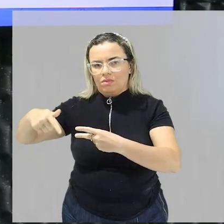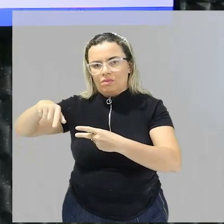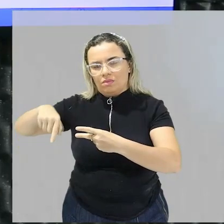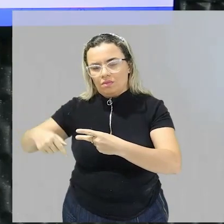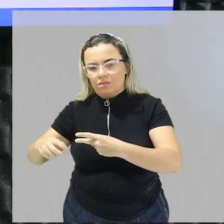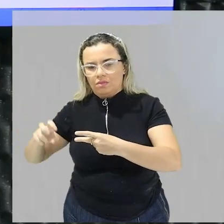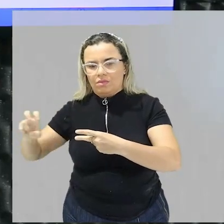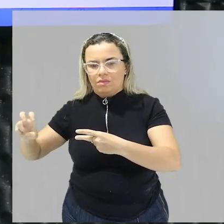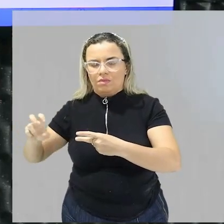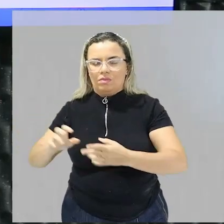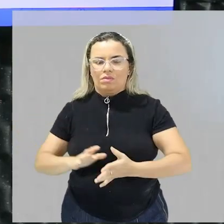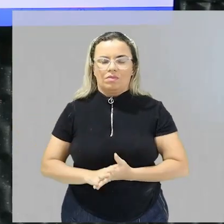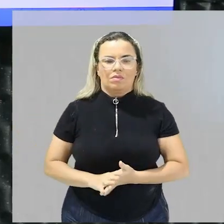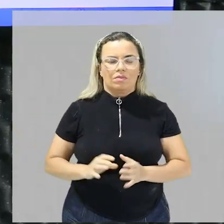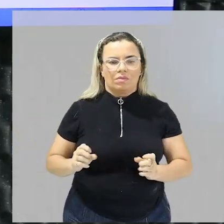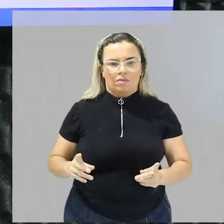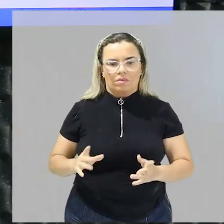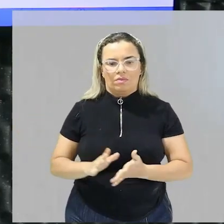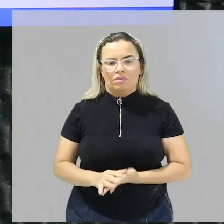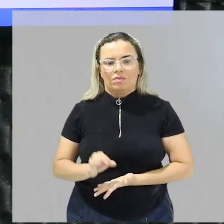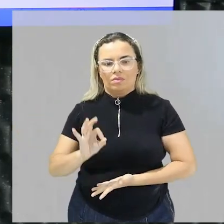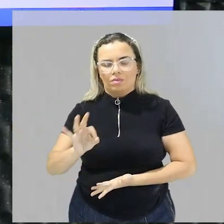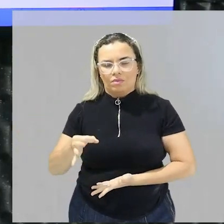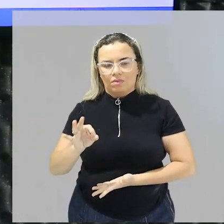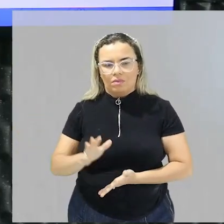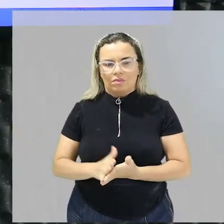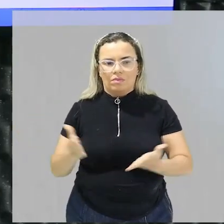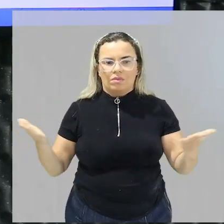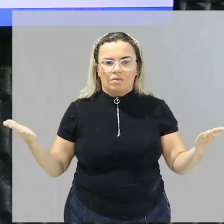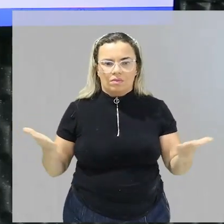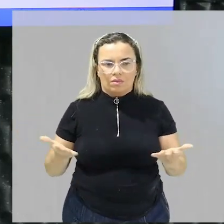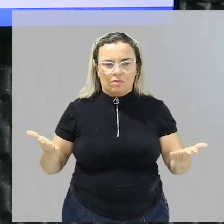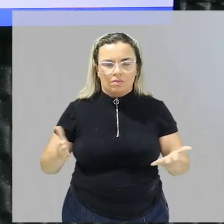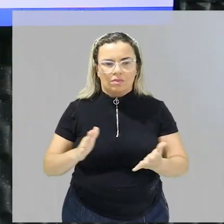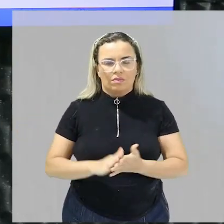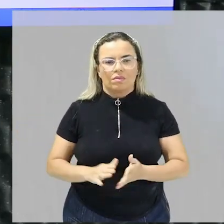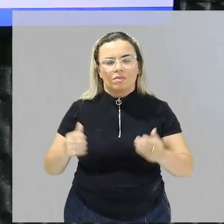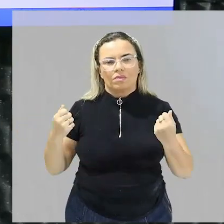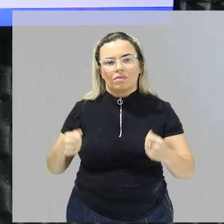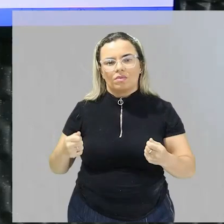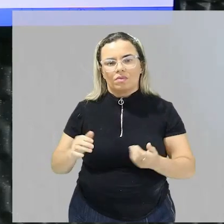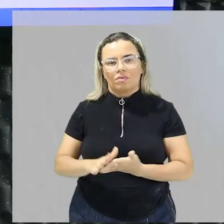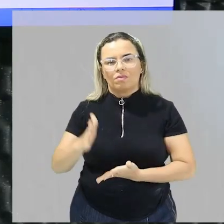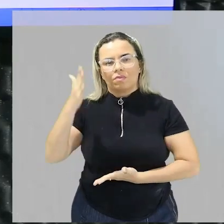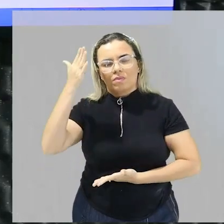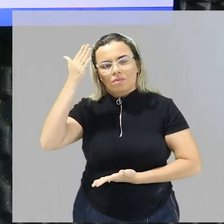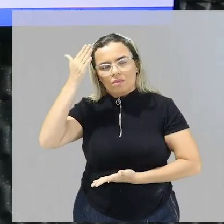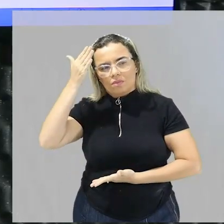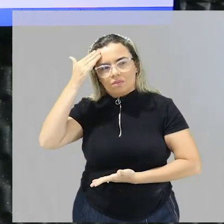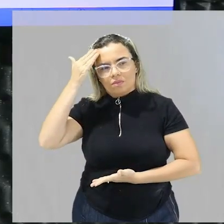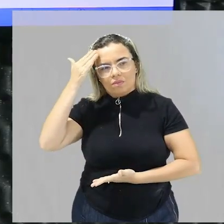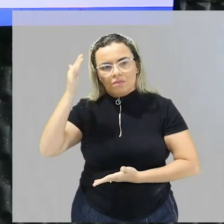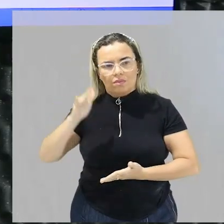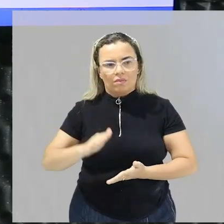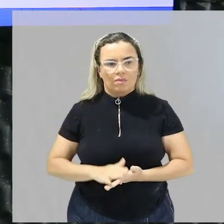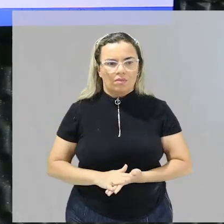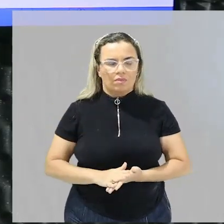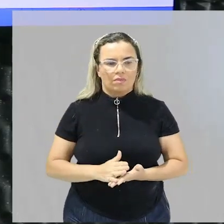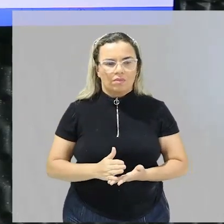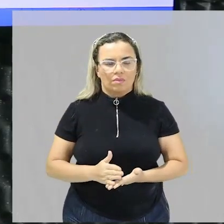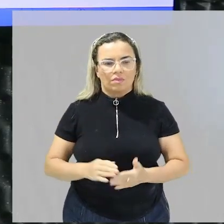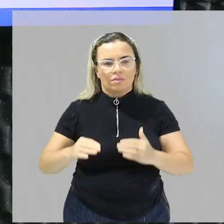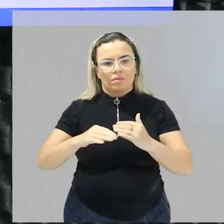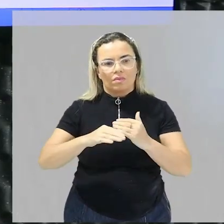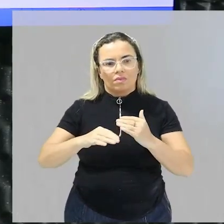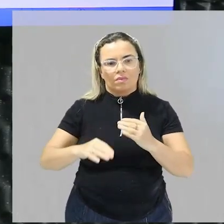que 7,5, certinho? Agora, gente, o que eu preciso que você entenda? Aquela desigualdade, ela vai